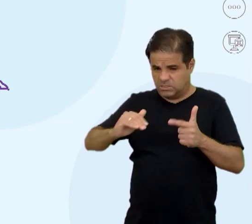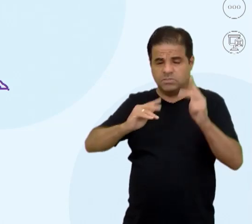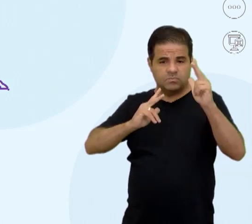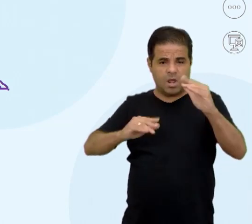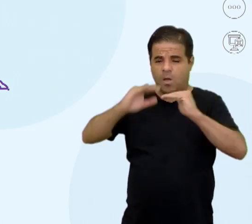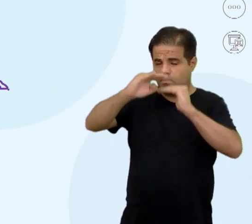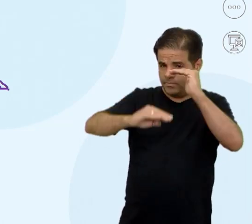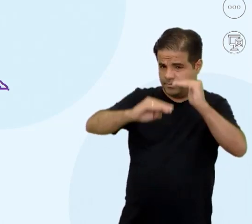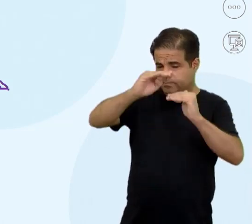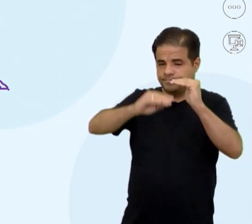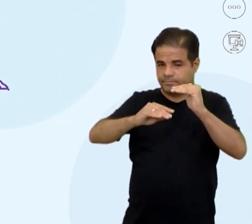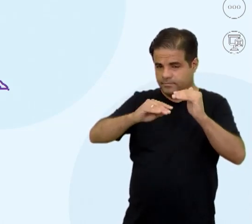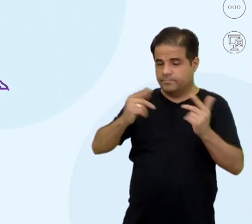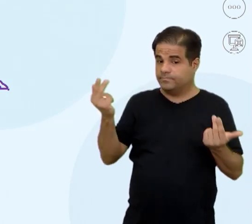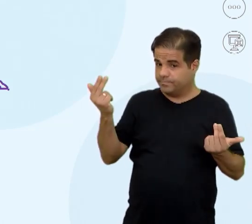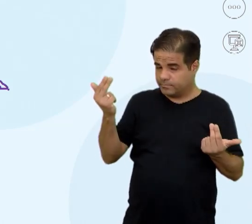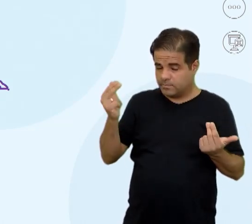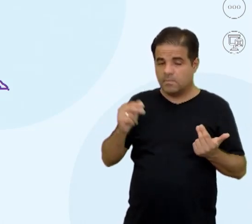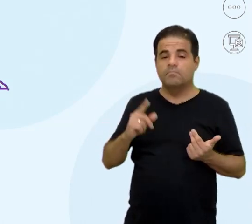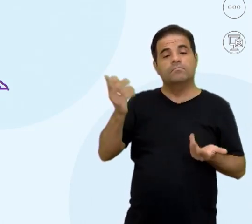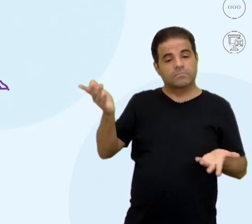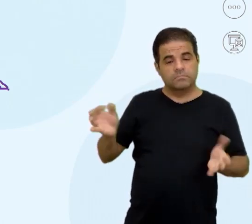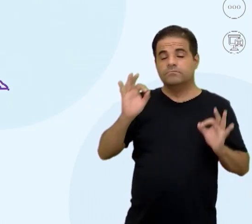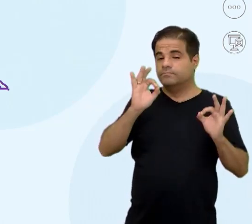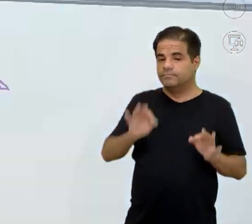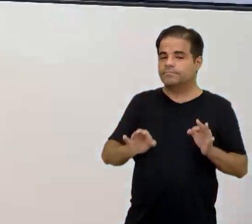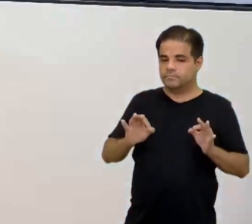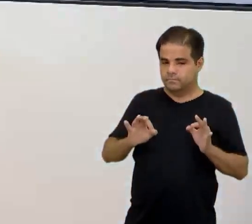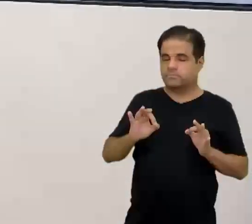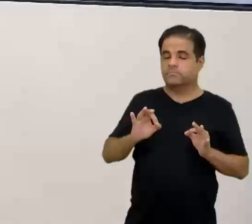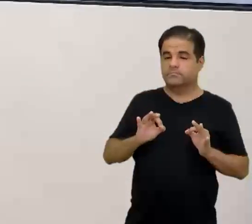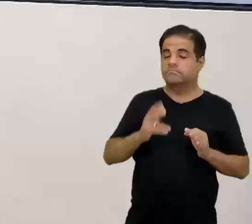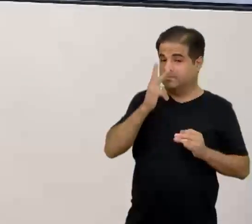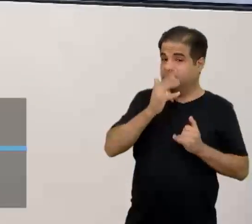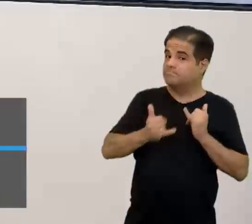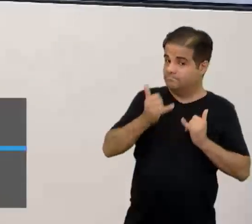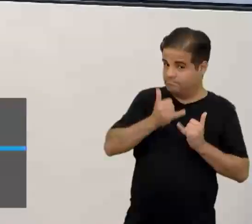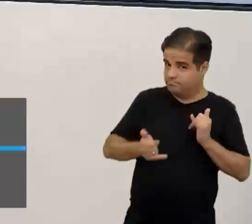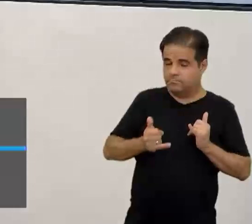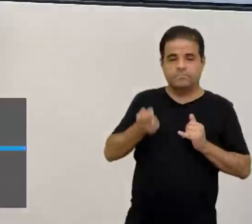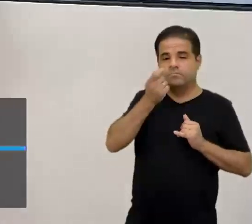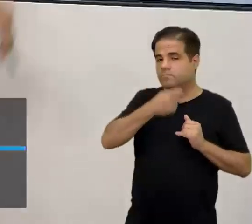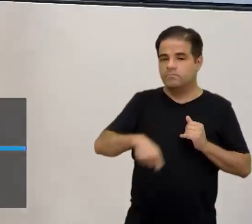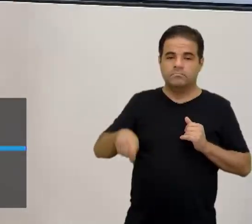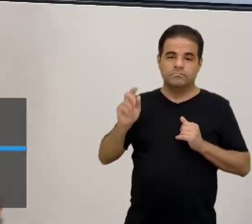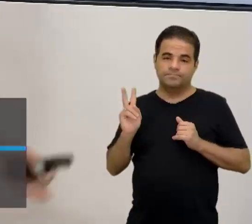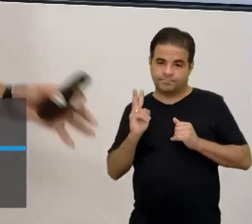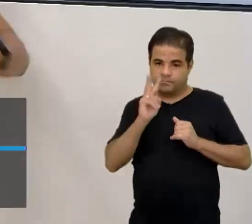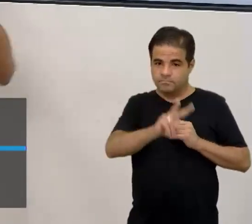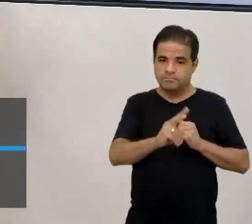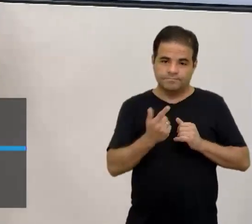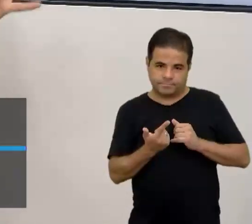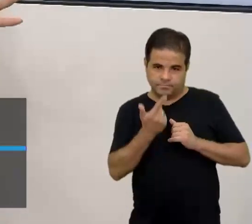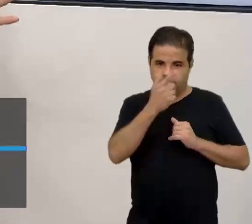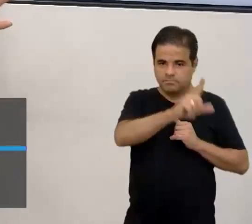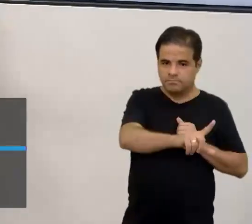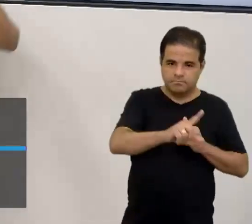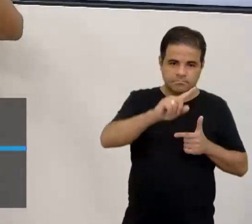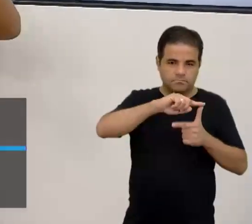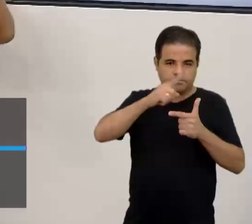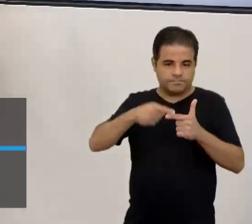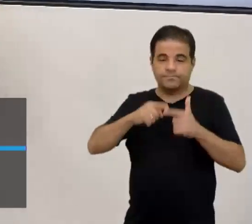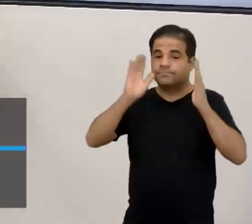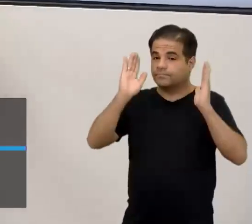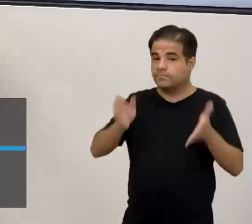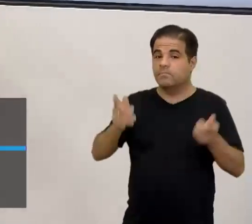e proporcional aí os lados dos dois, então eles também são semelhantes. Então eu não preciso olhar o outro lado nem os outros ângulos.